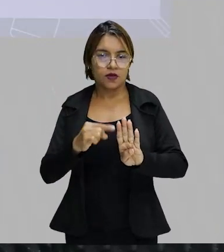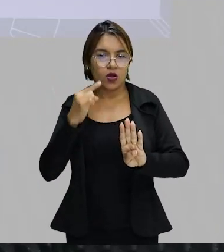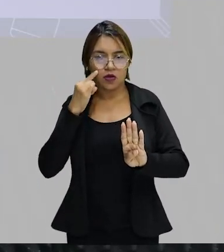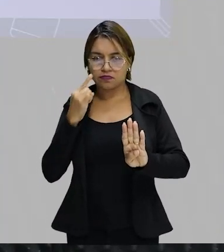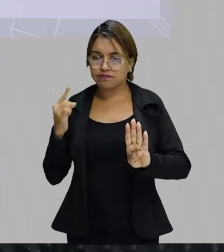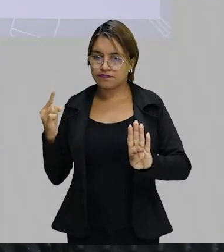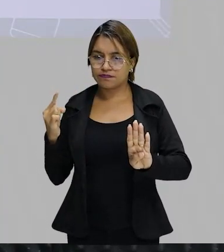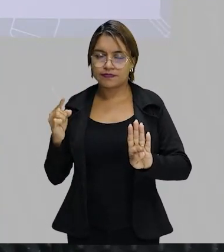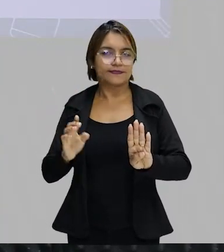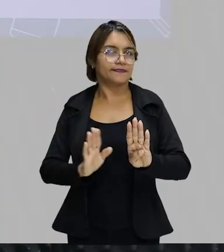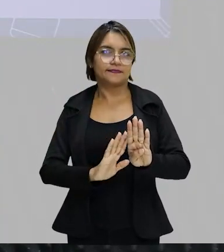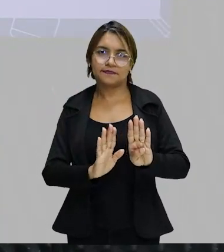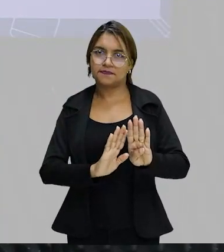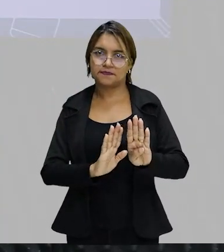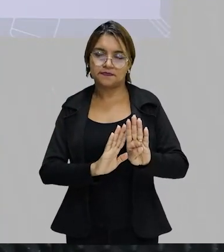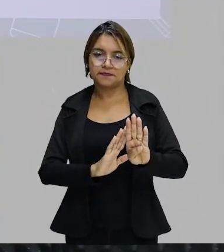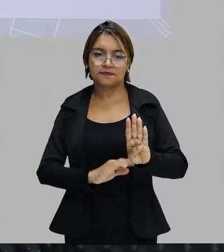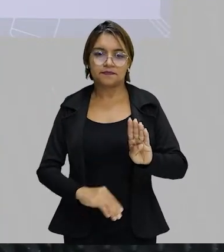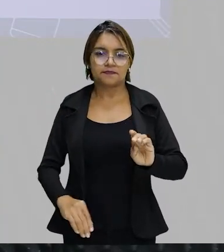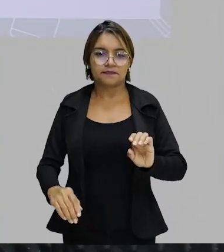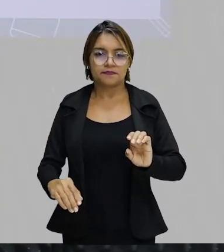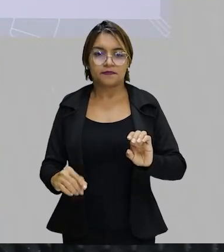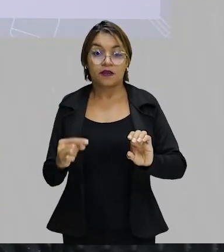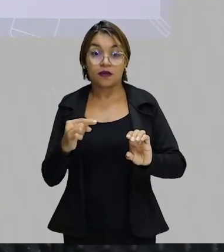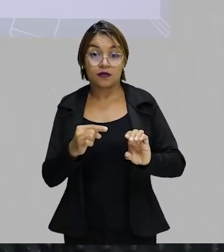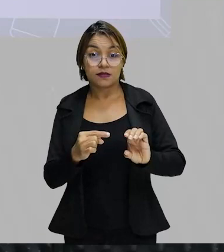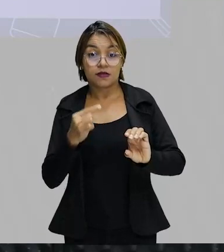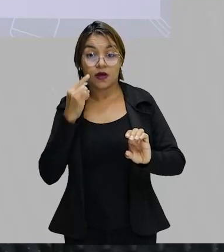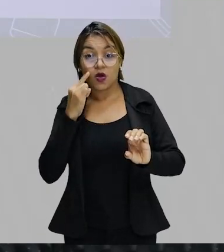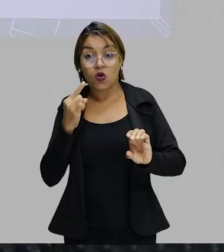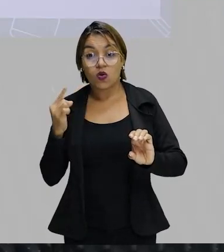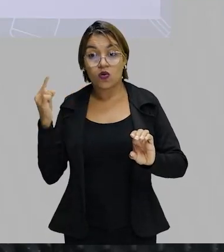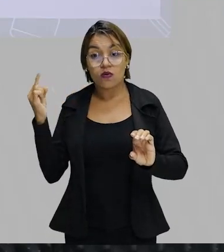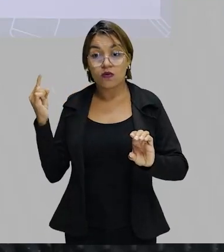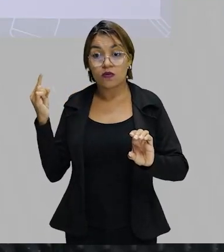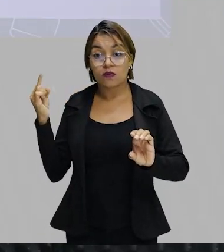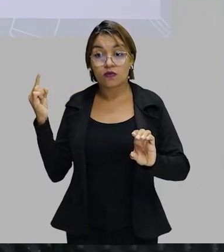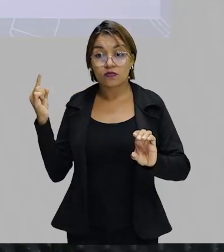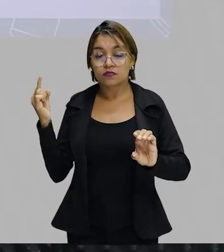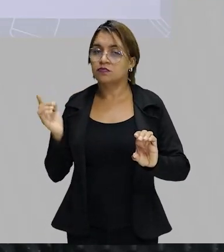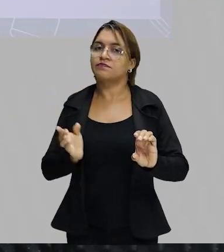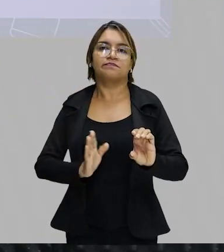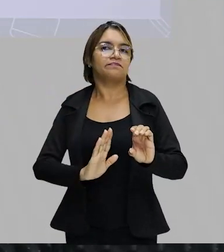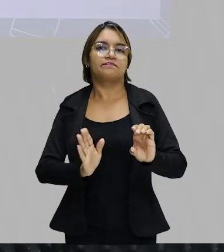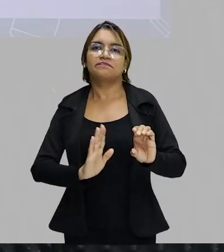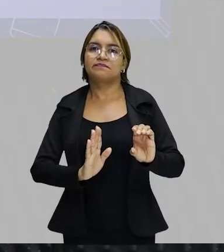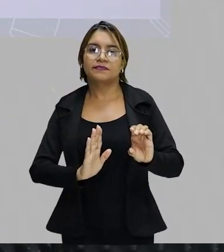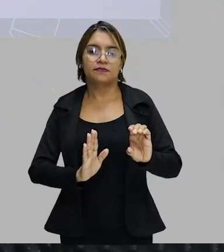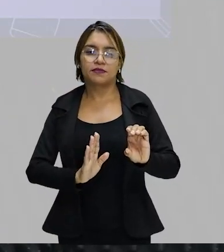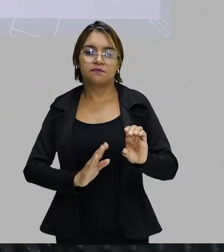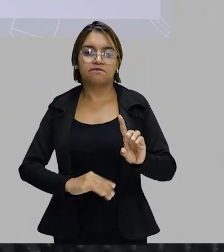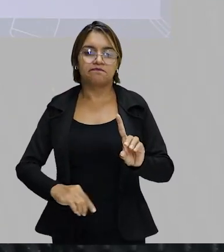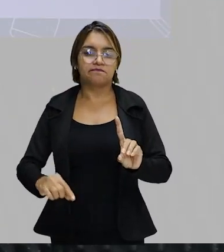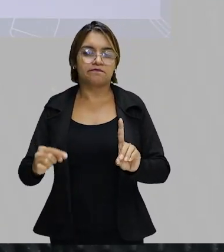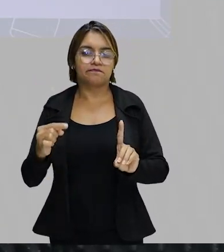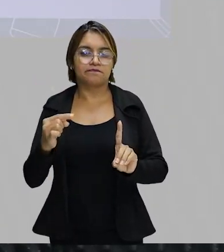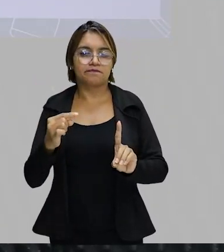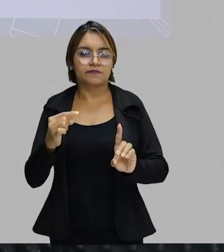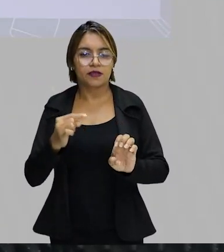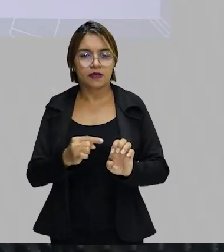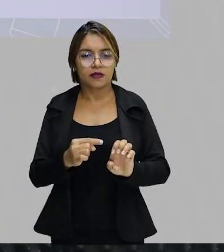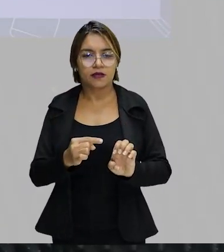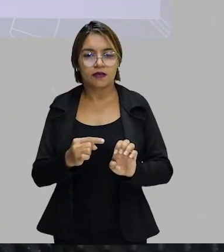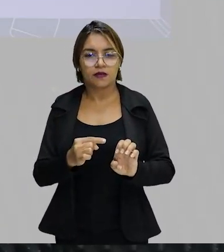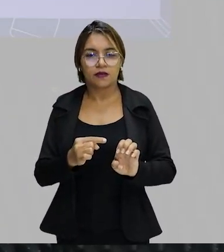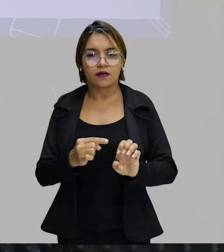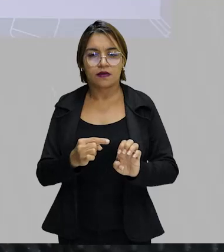verdadeiras? Também não. Ela é verdadeira quando a primeira proposição é verdadeira e a segunda é falsa? Também não. Ela